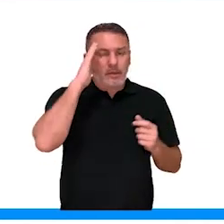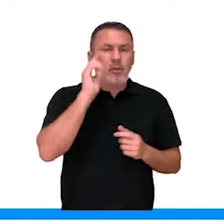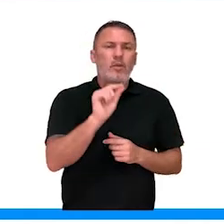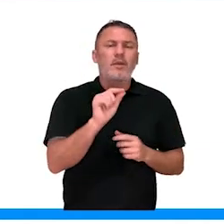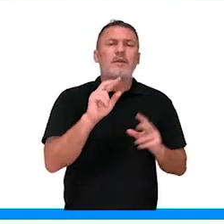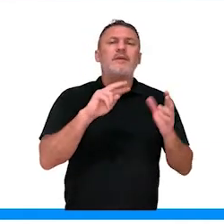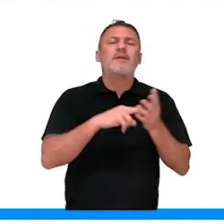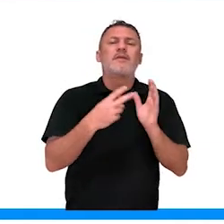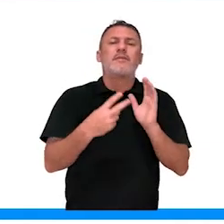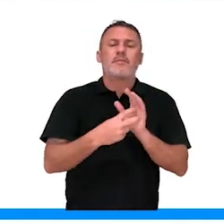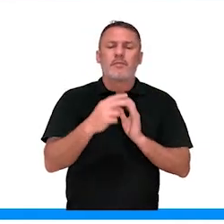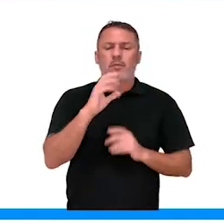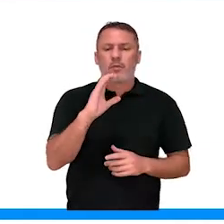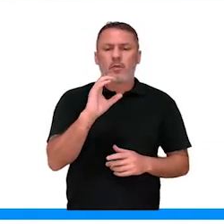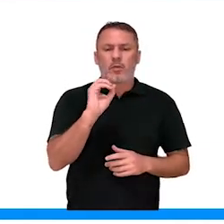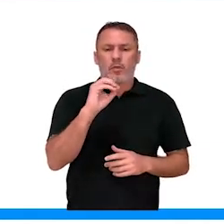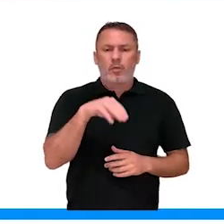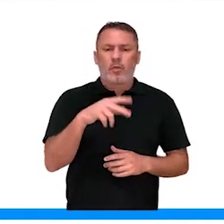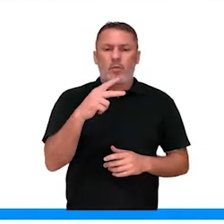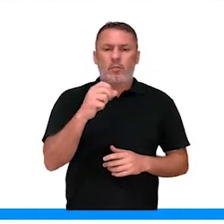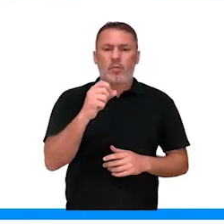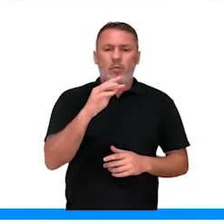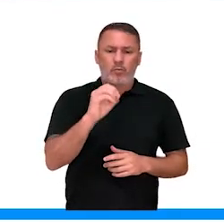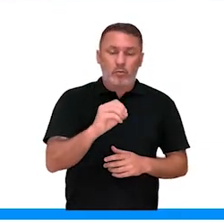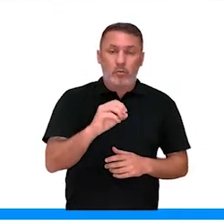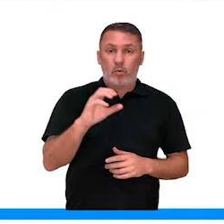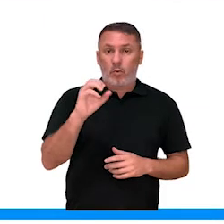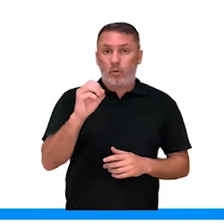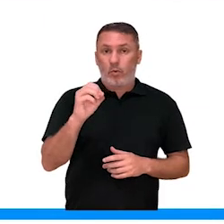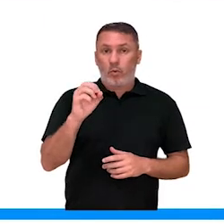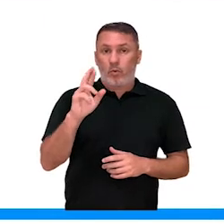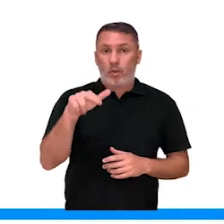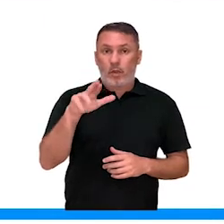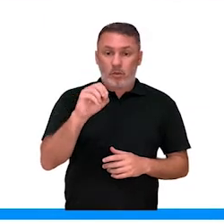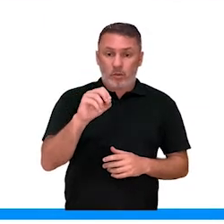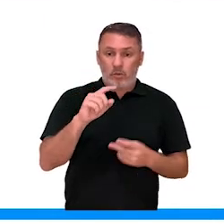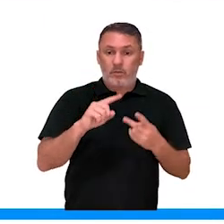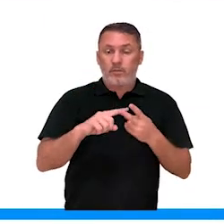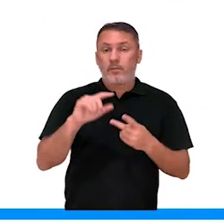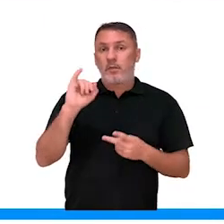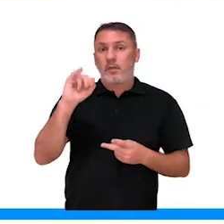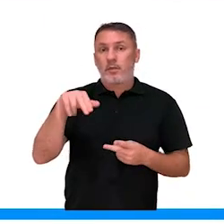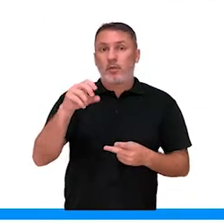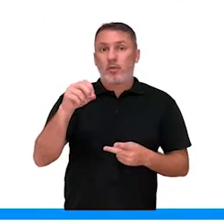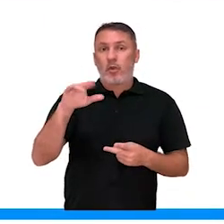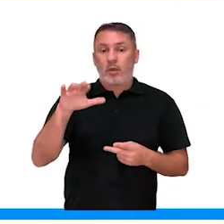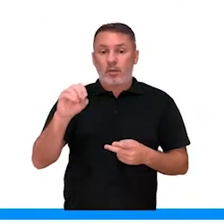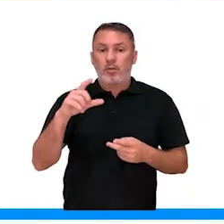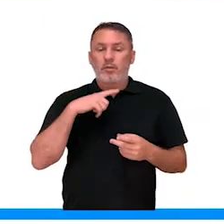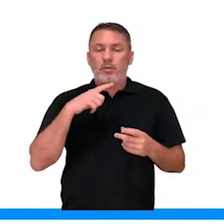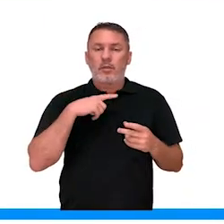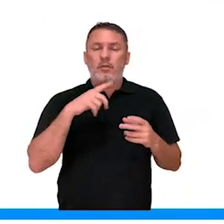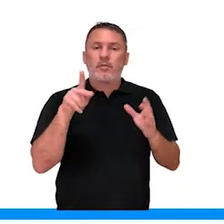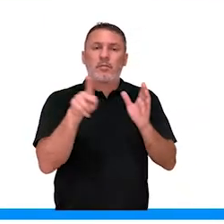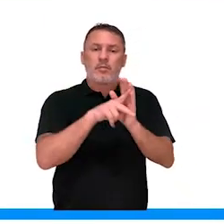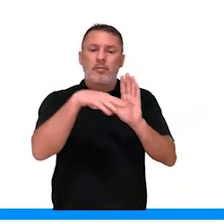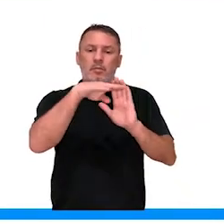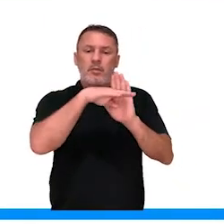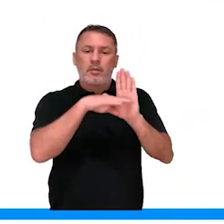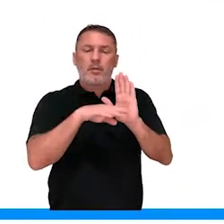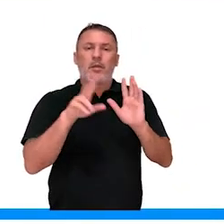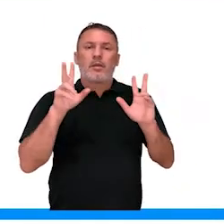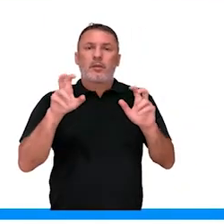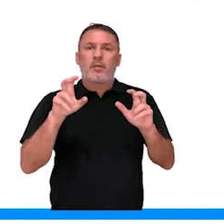compostos orgânicos e compostos inorgânicos. E a gente vai classificar isso de acordo com